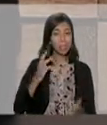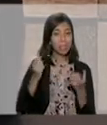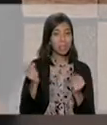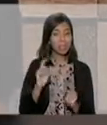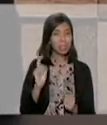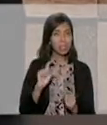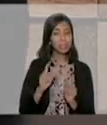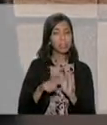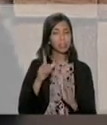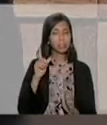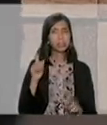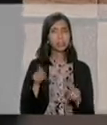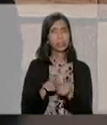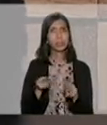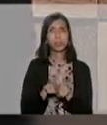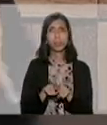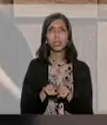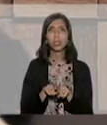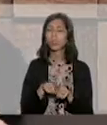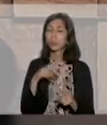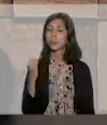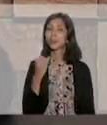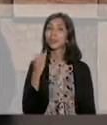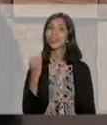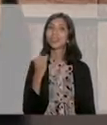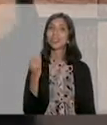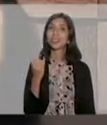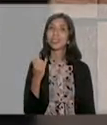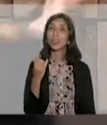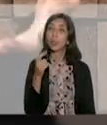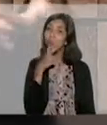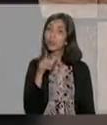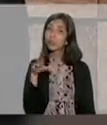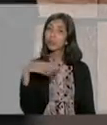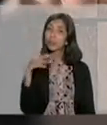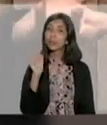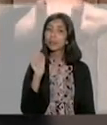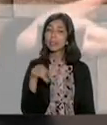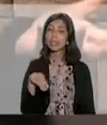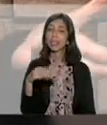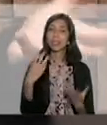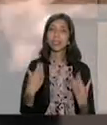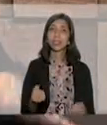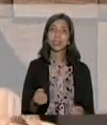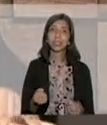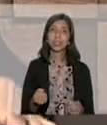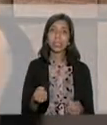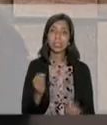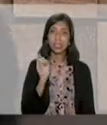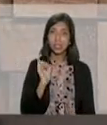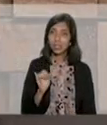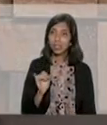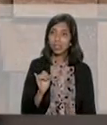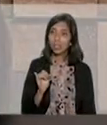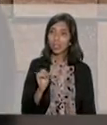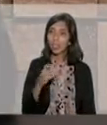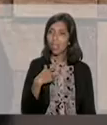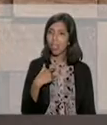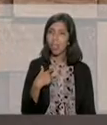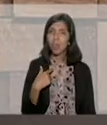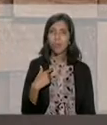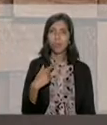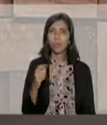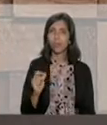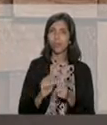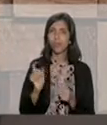nãos, e antes mesmo, né, esses nãos foram muito importantes para eu receber os sims, entendeu? Eu acho que eu